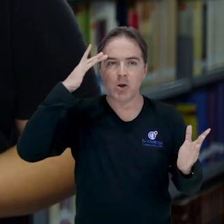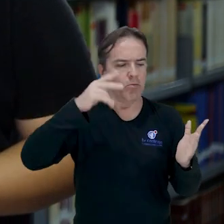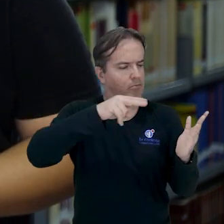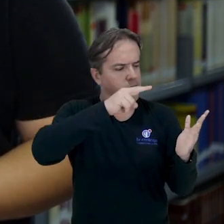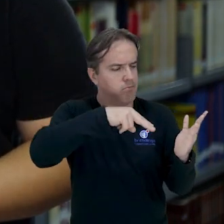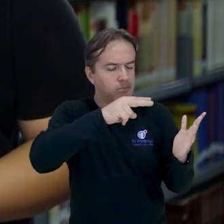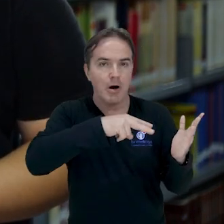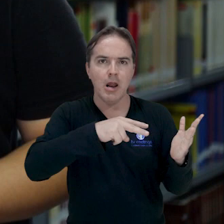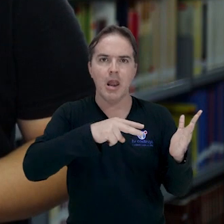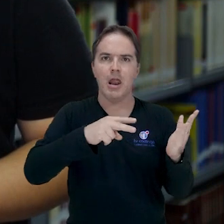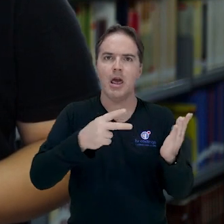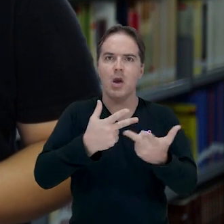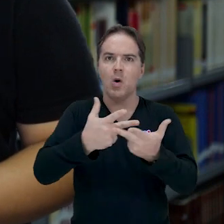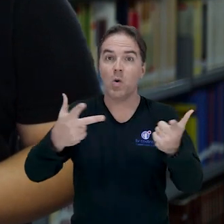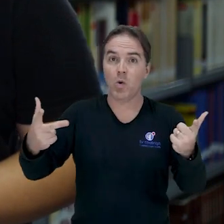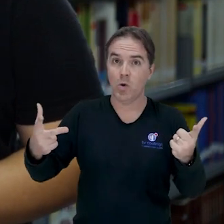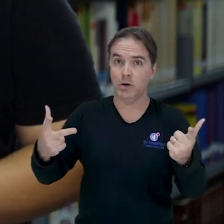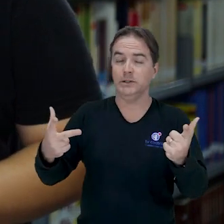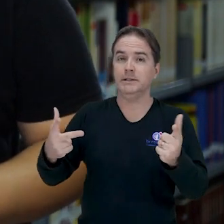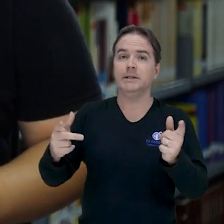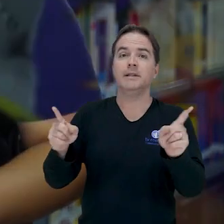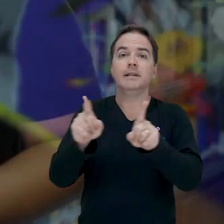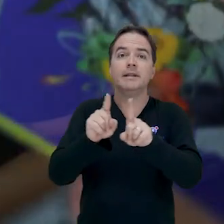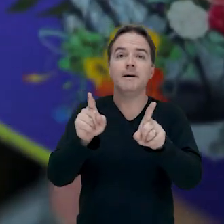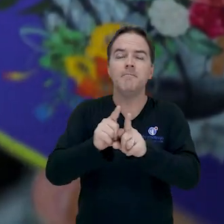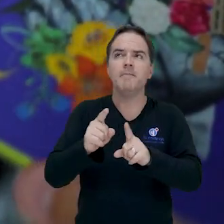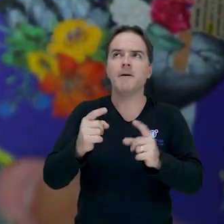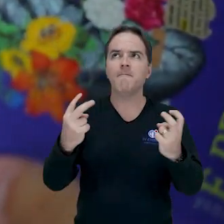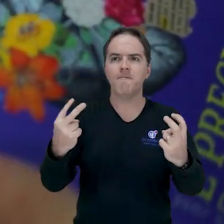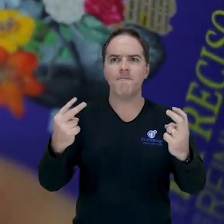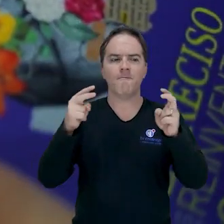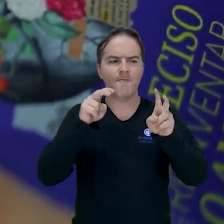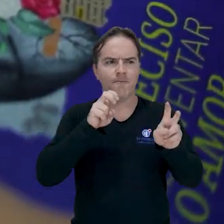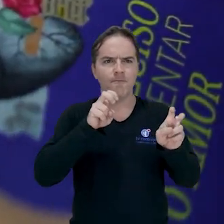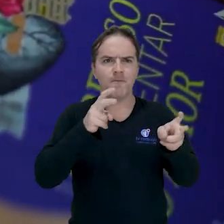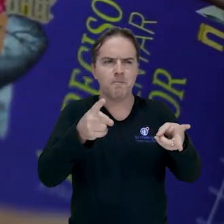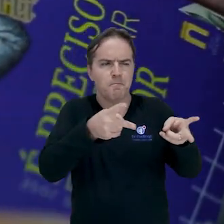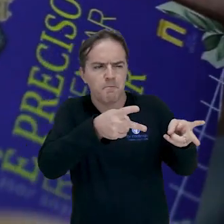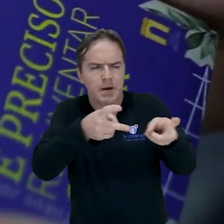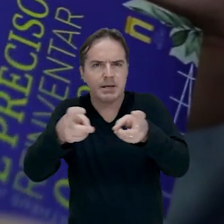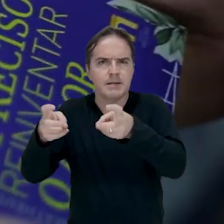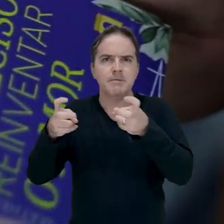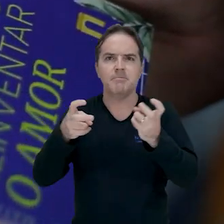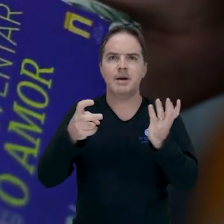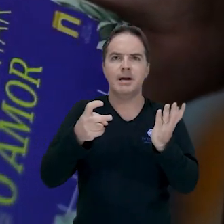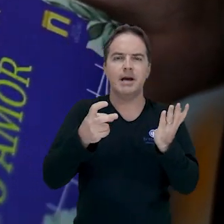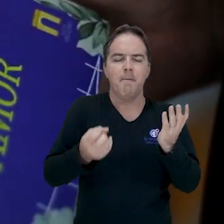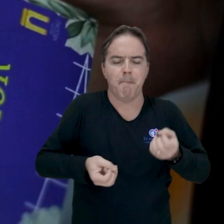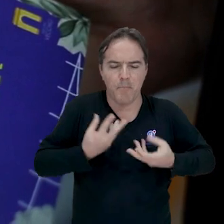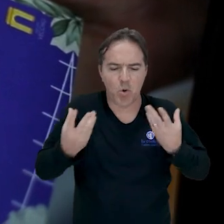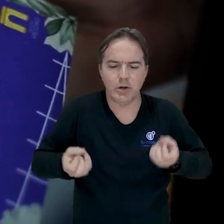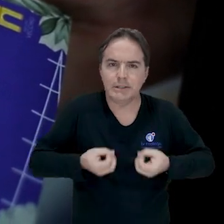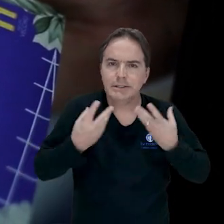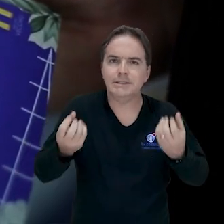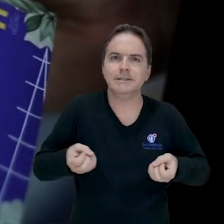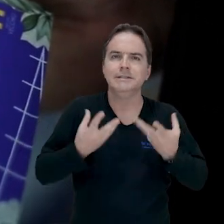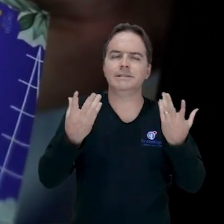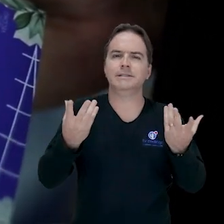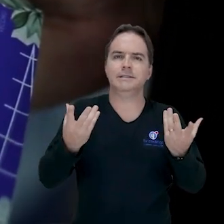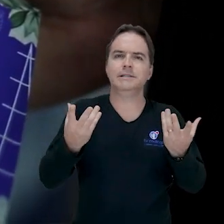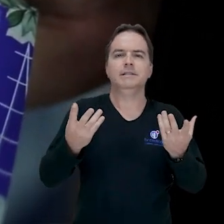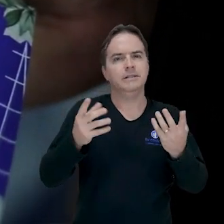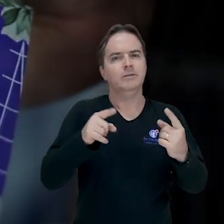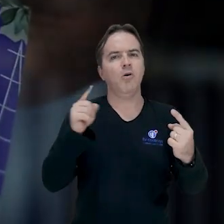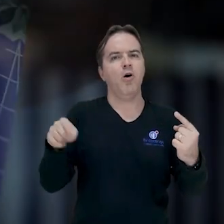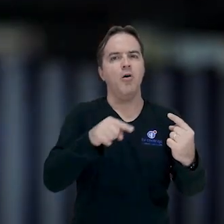não só o que está escrito, mas também conseguir enxergar as entrelinhas do livro, da poesia, do amor, ele já é um